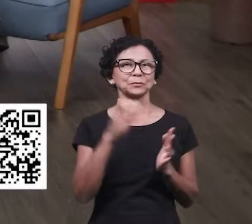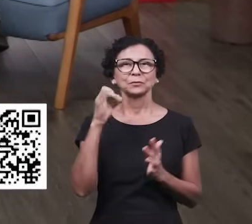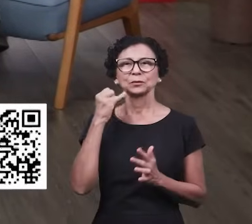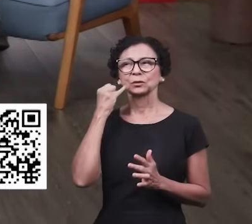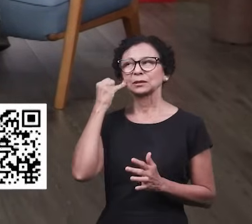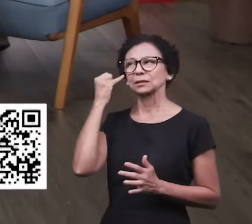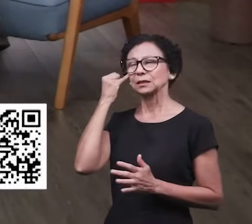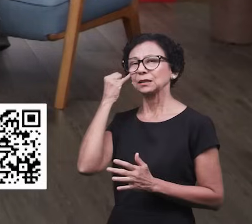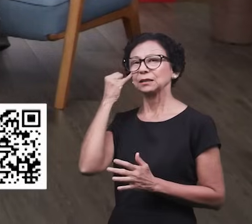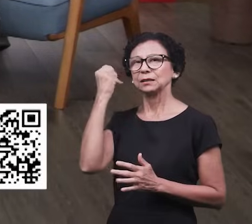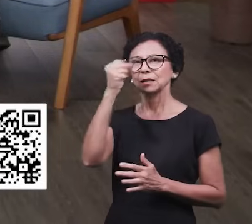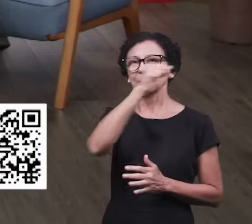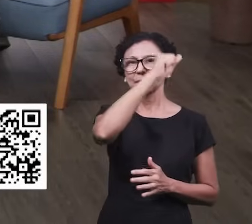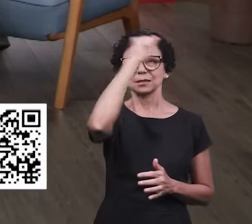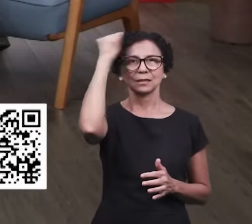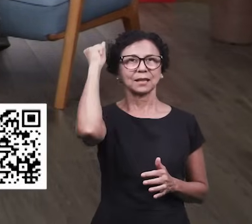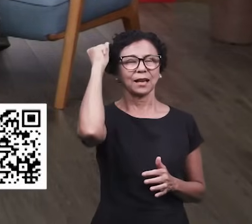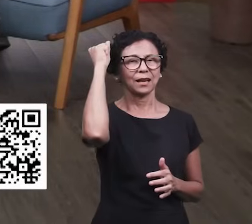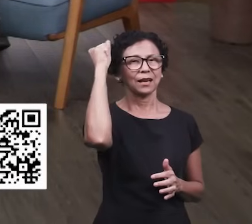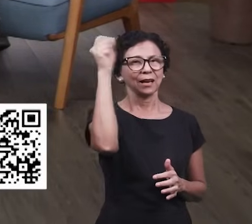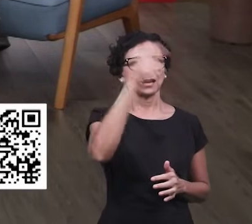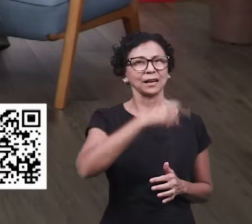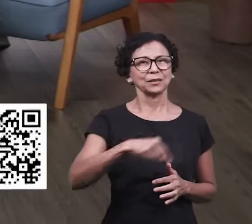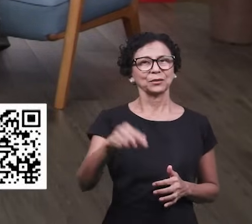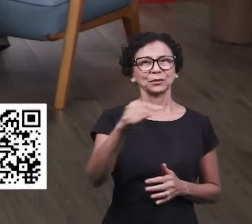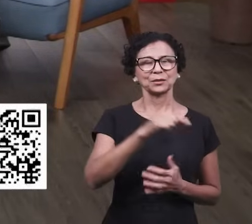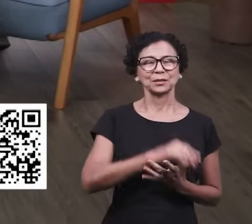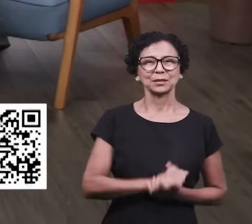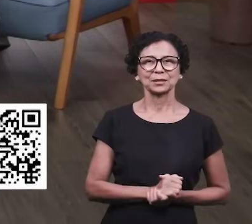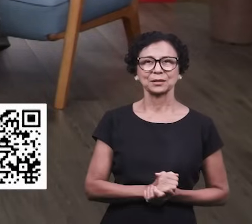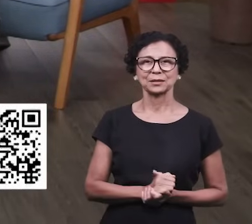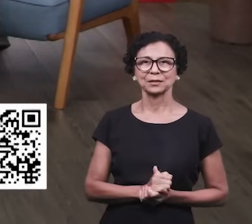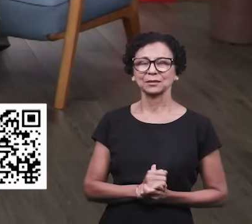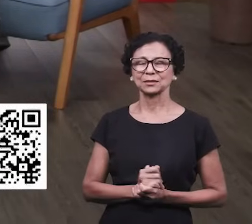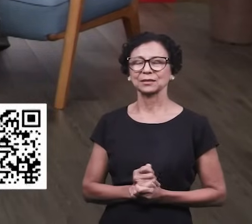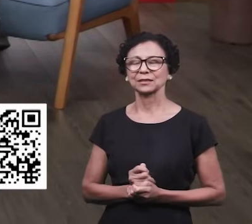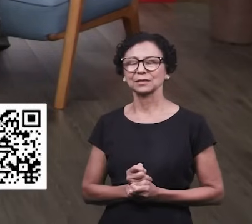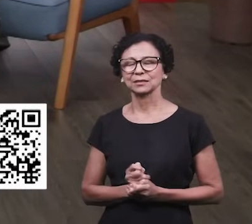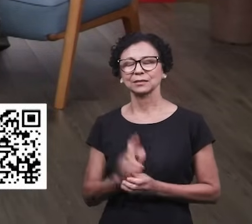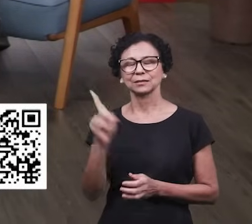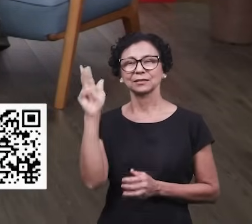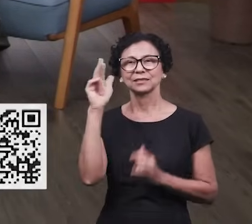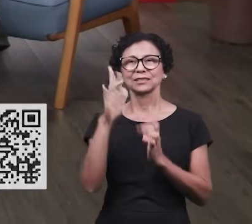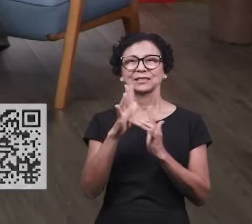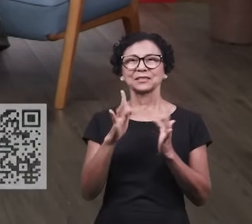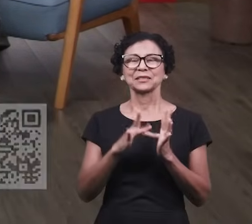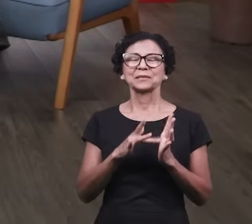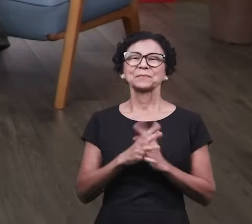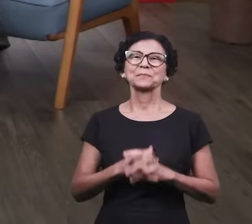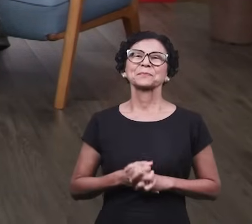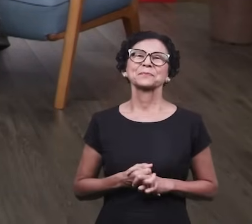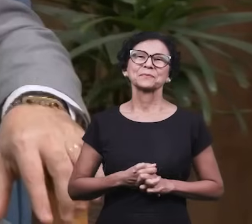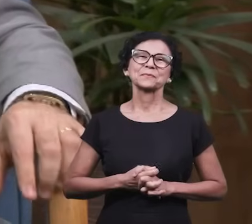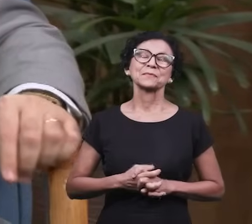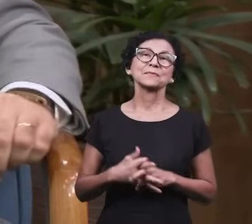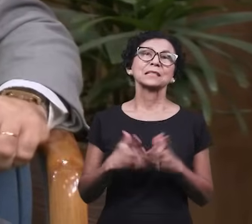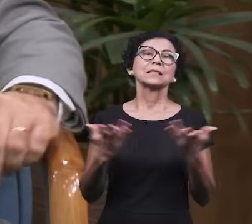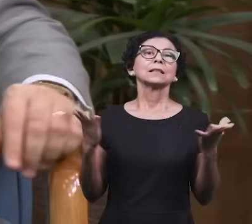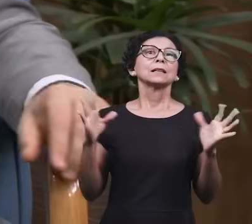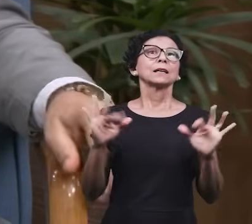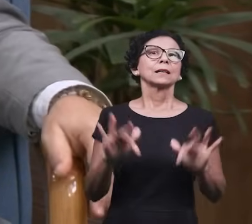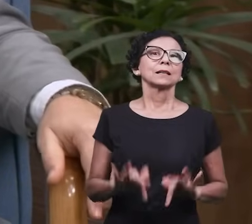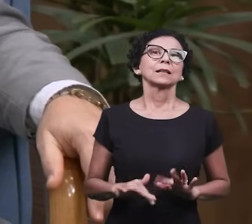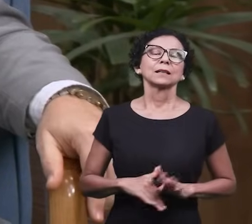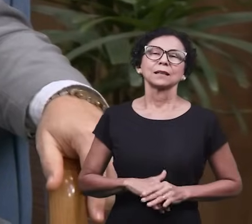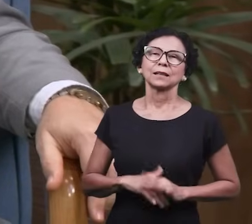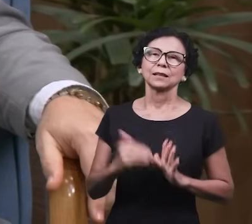do Senhor Josias, Pai do Senhor Sérgio, Pai do Senhor a todos os amados. Amém. Pai do Senhor Daniel, Josias e a todos. Muito bem, a gente chega então ao